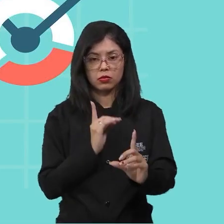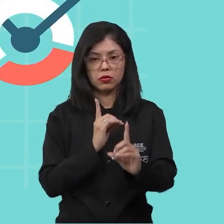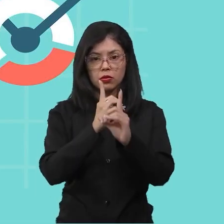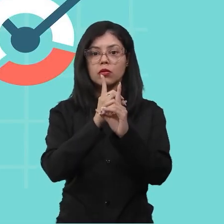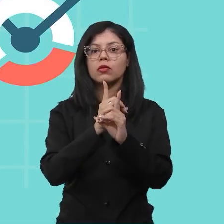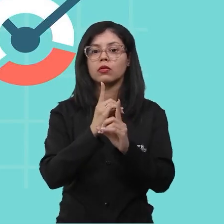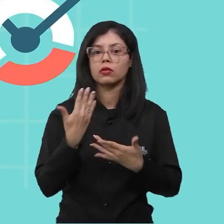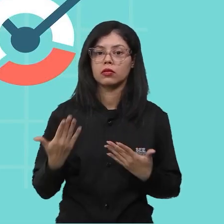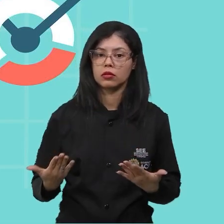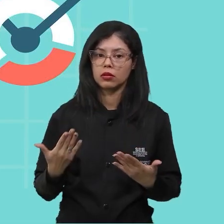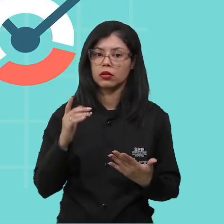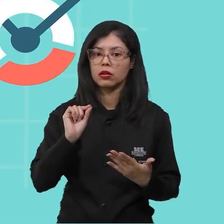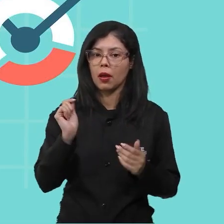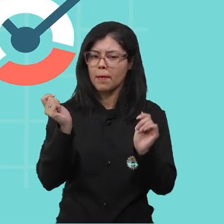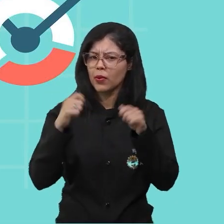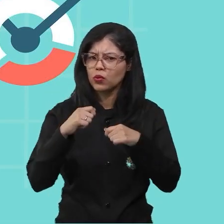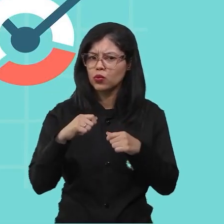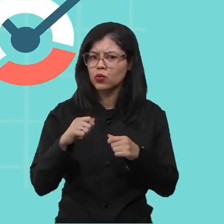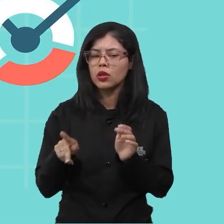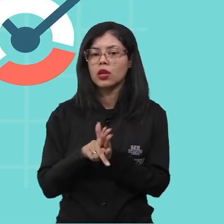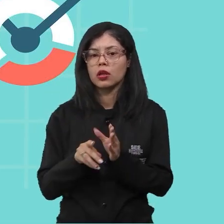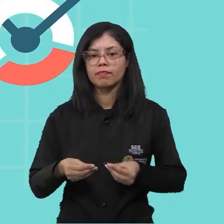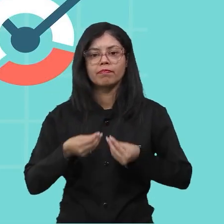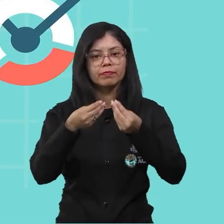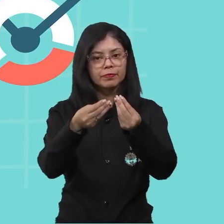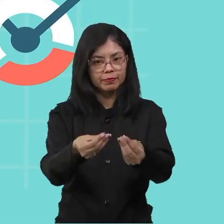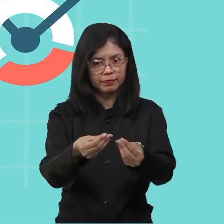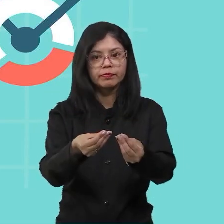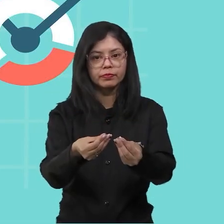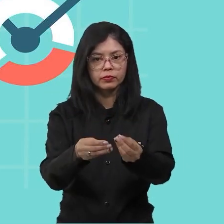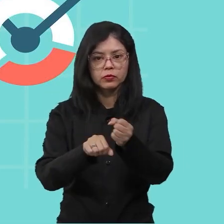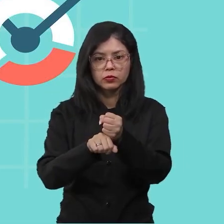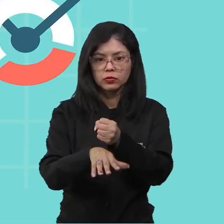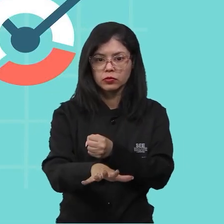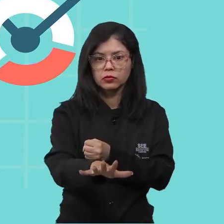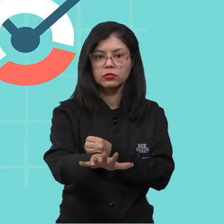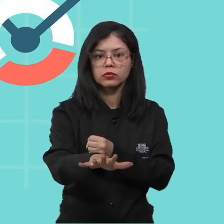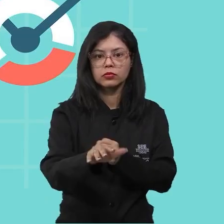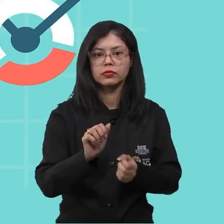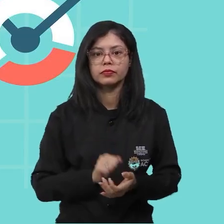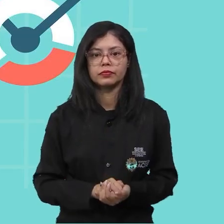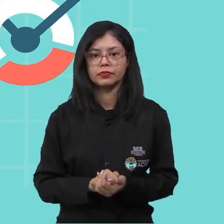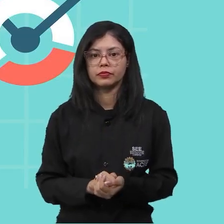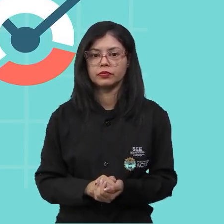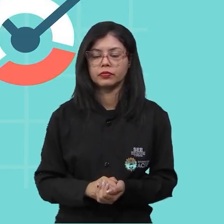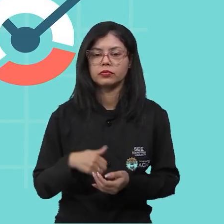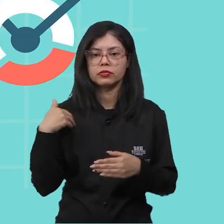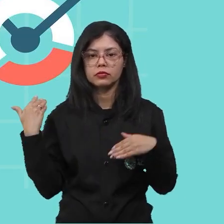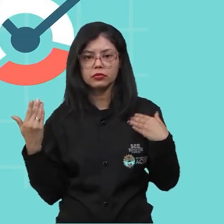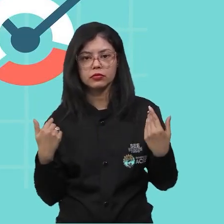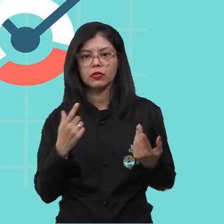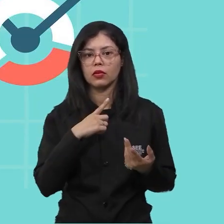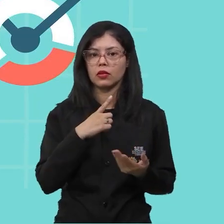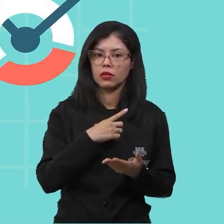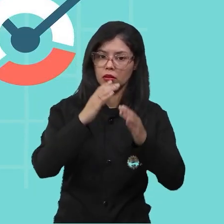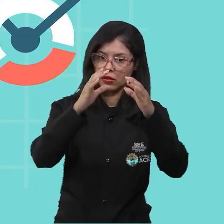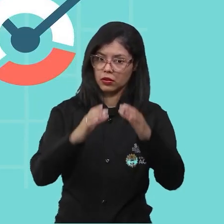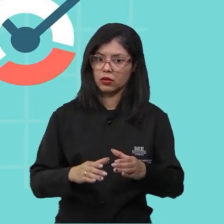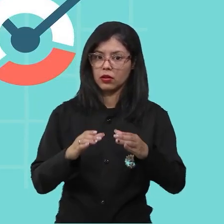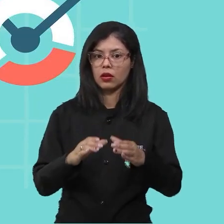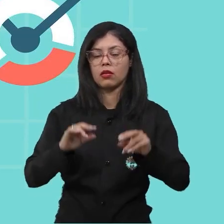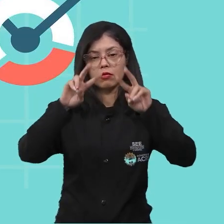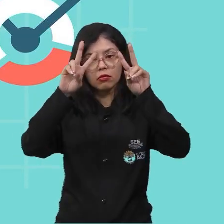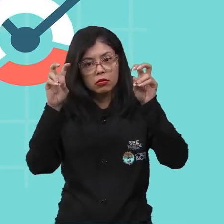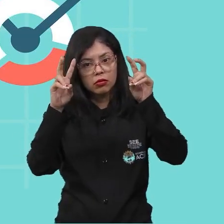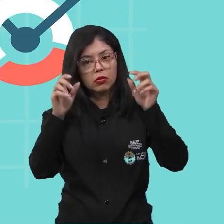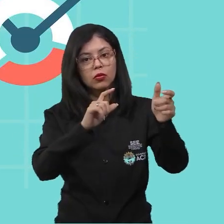encontram, digamos assim, possui a disponibilidade de rede de esgoto, e a questão de lazer, há no bairro, digamos